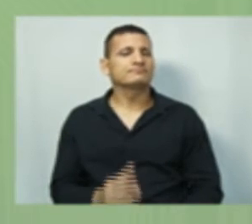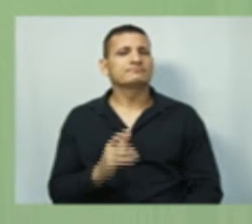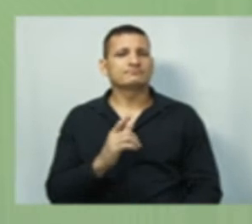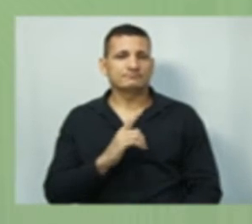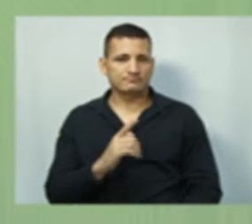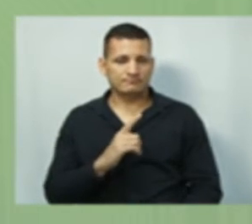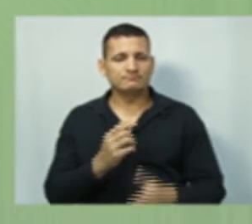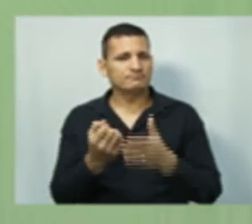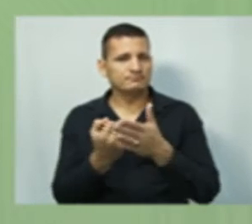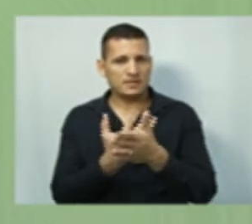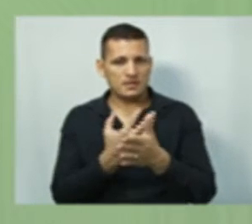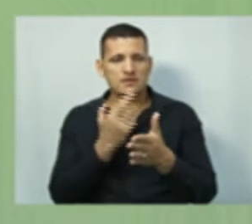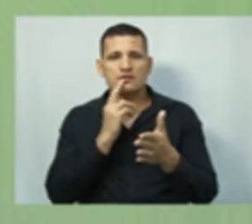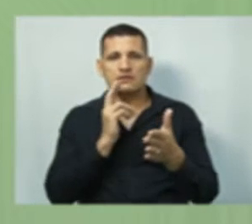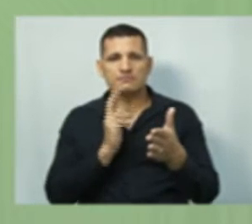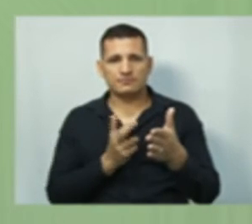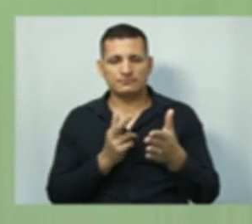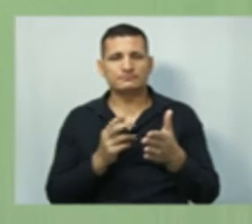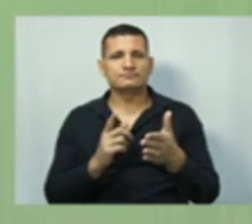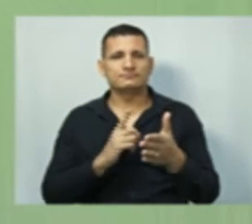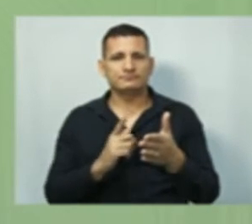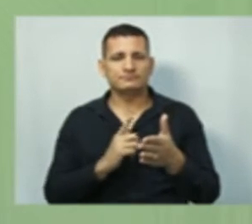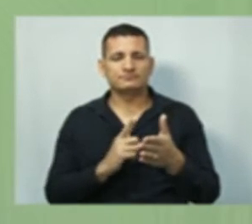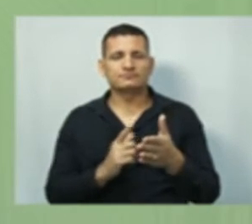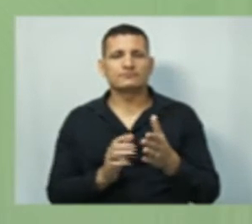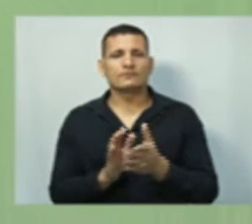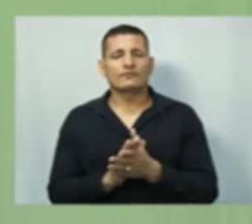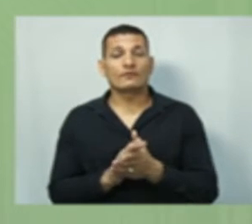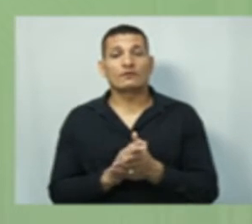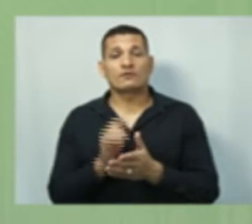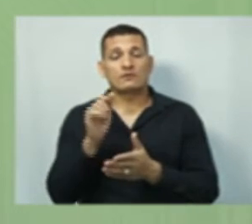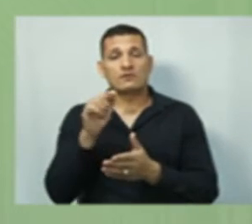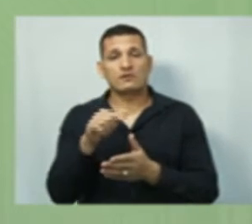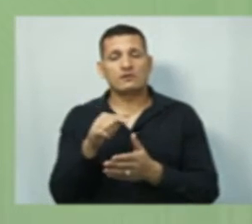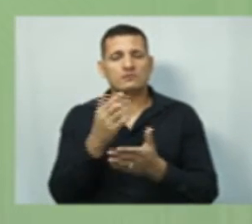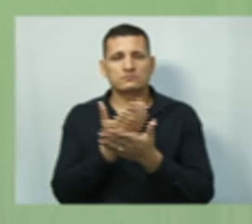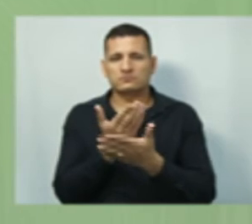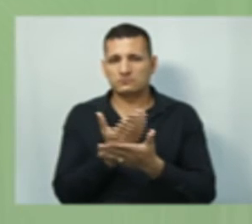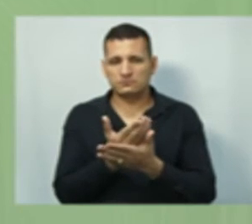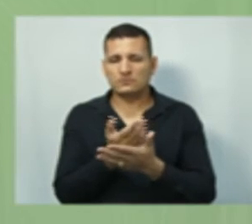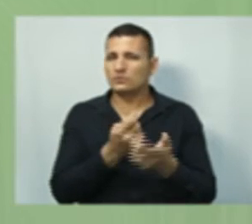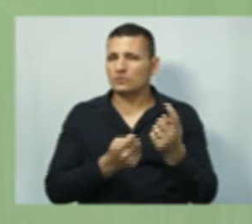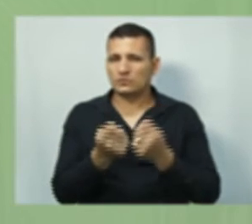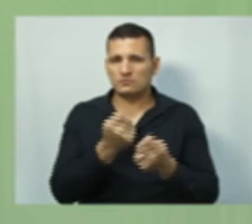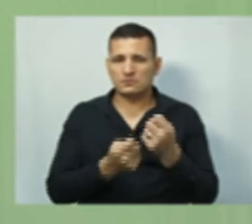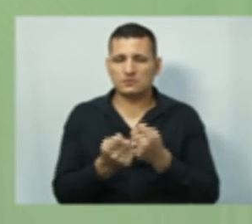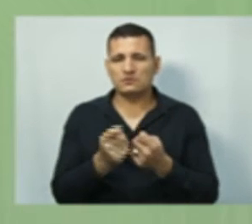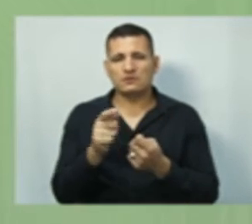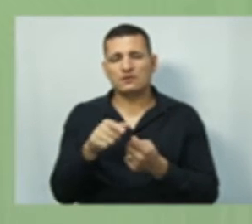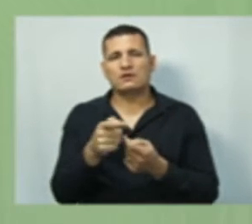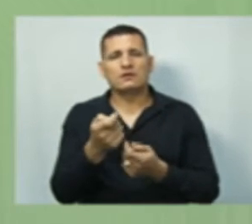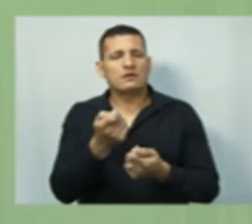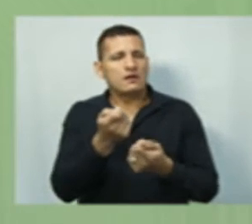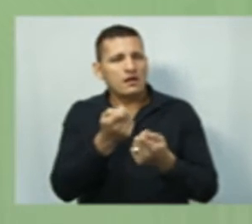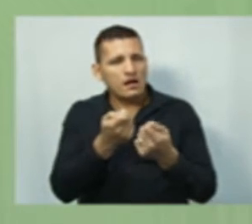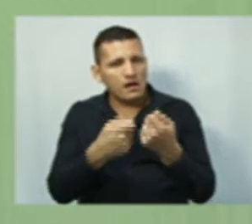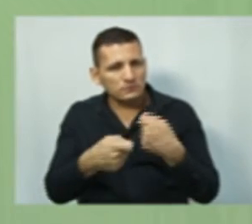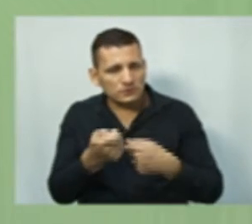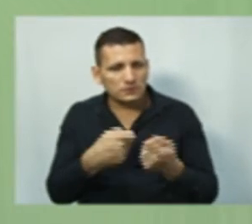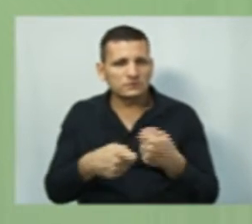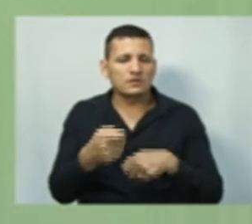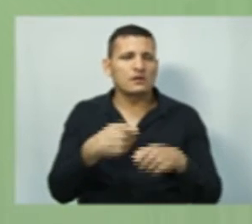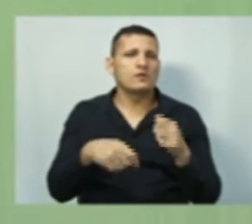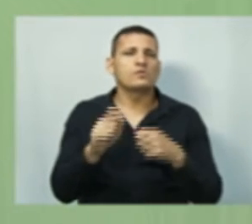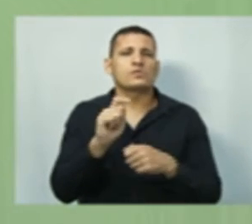Riachuelo, que diz que o estudo, a economia, ela tem como estudo a administração da escassez dos